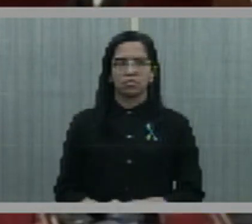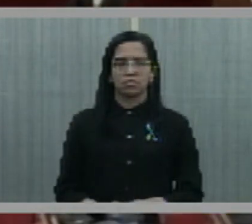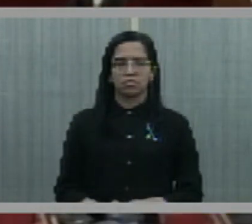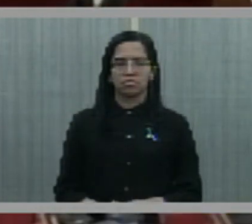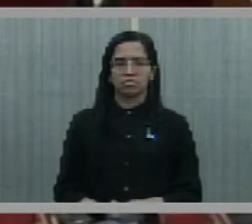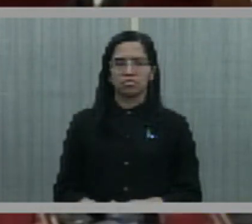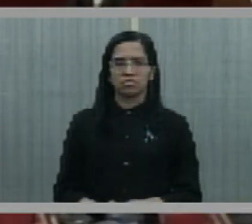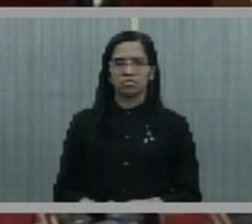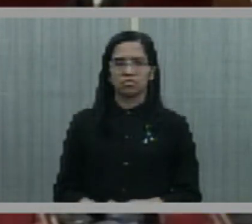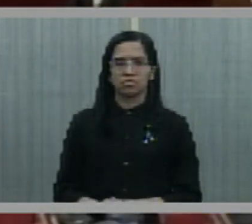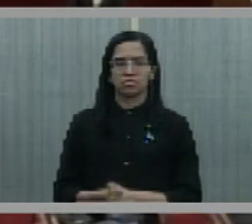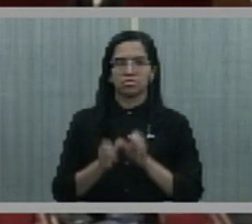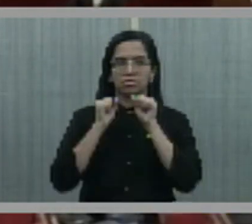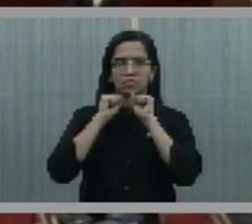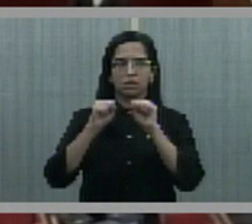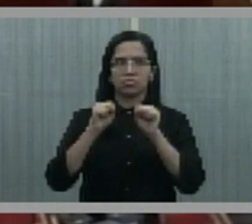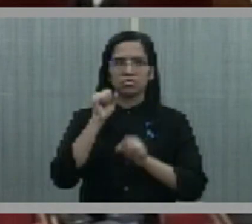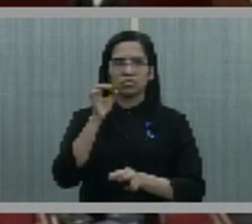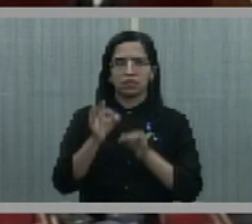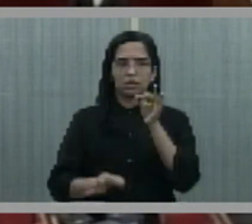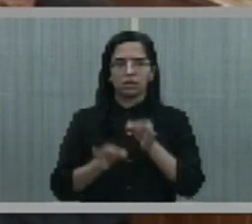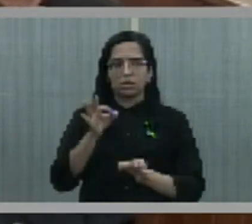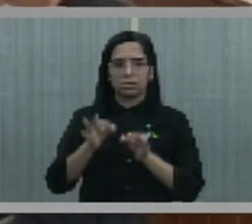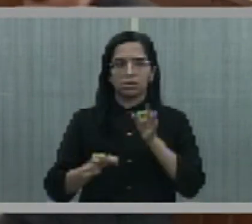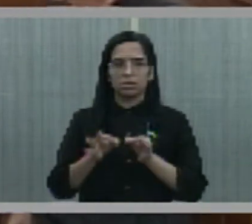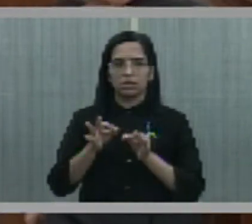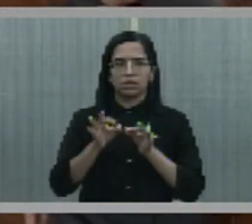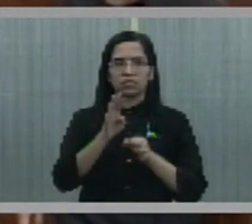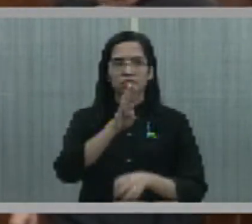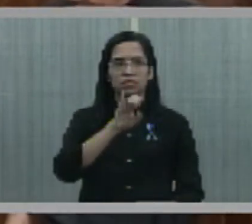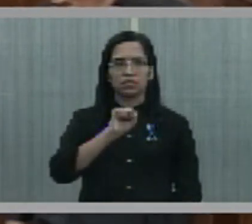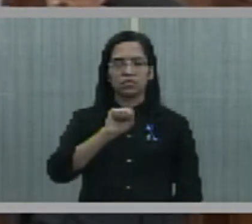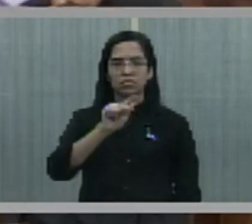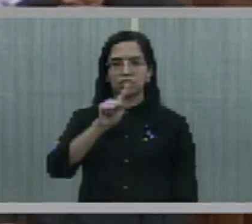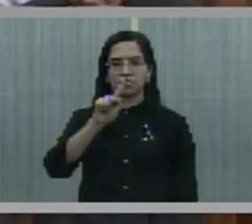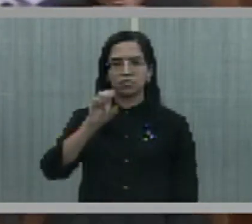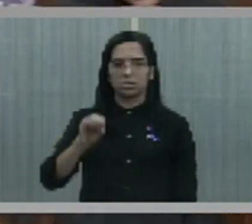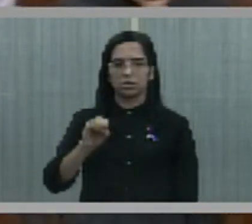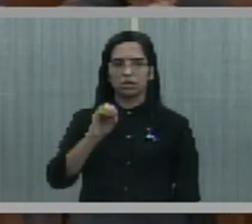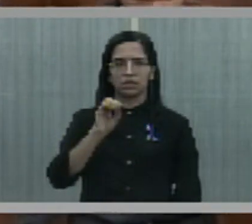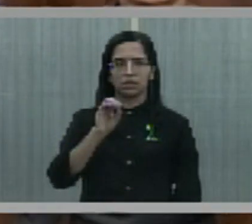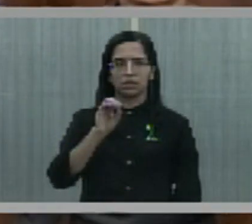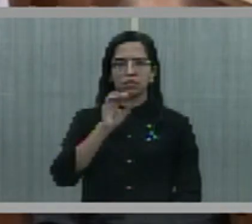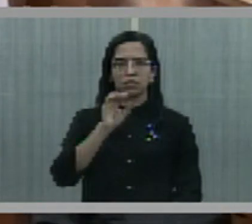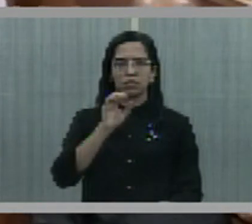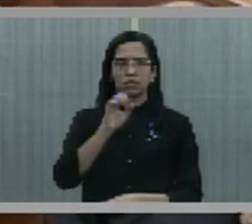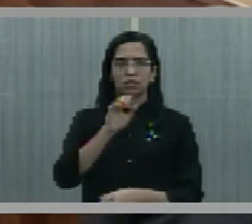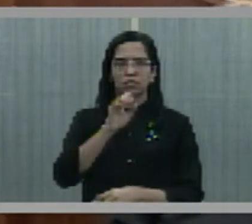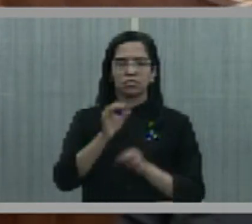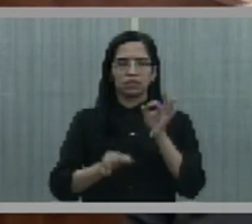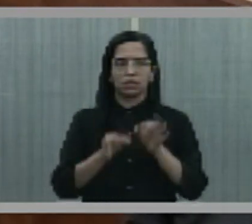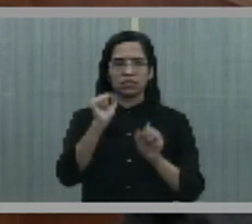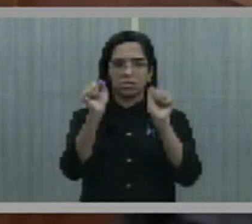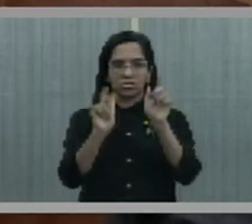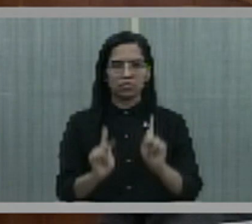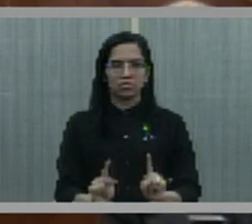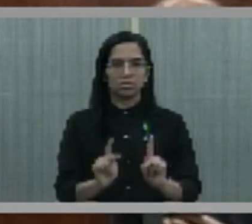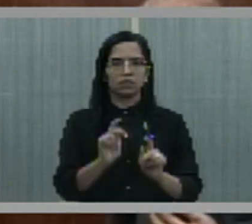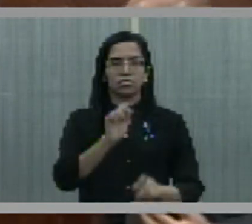E o assessor jurídico da Conferência Nacional dos Bispos do Brasil e da Comissão de Justiça e Paz, Carlos